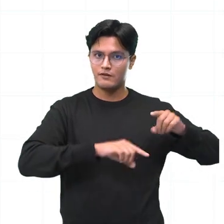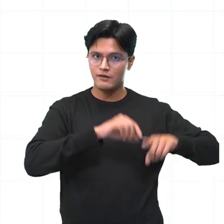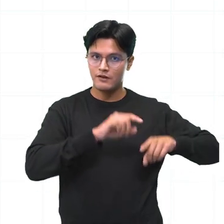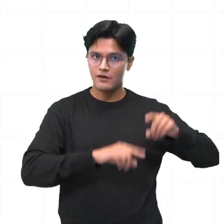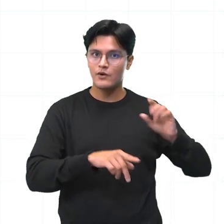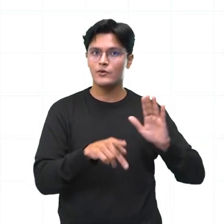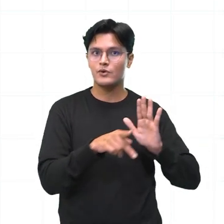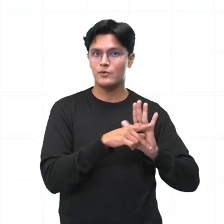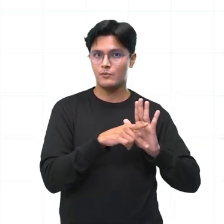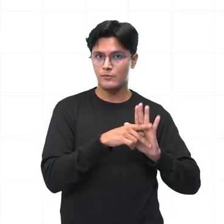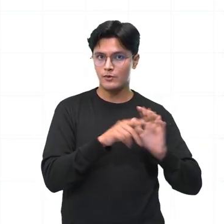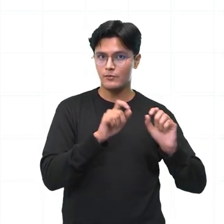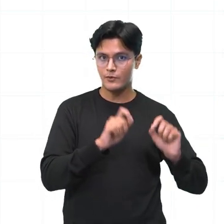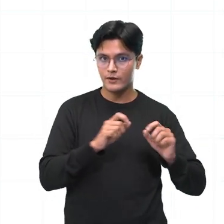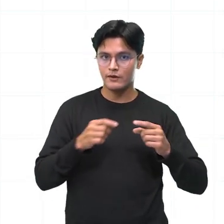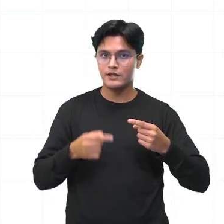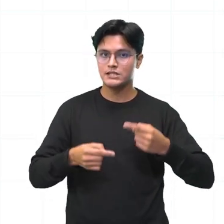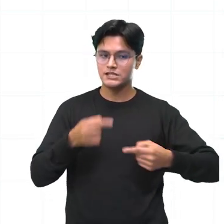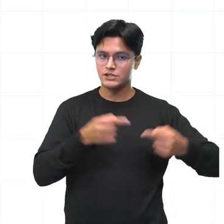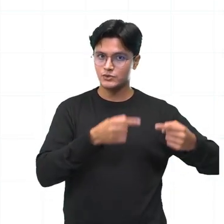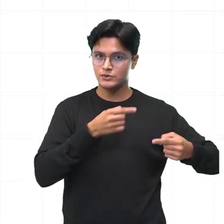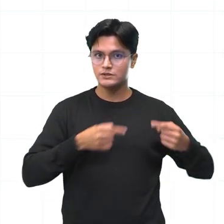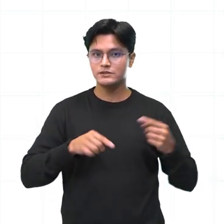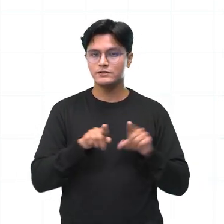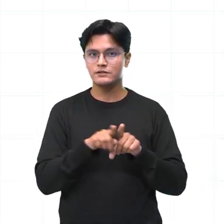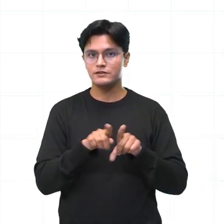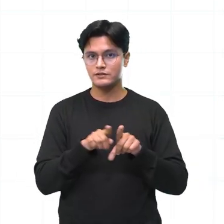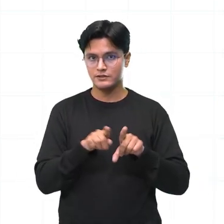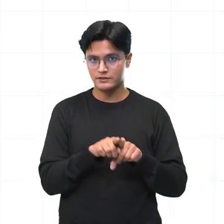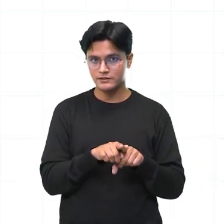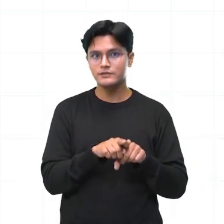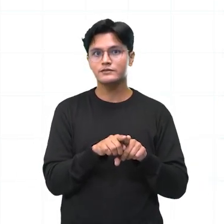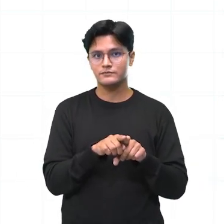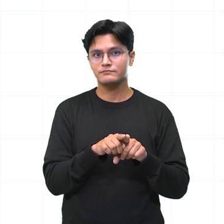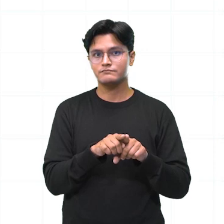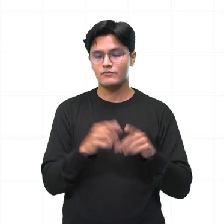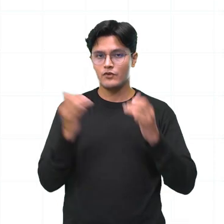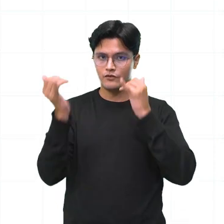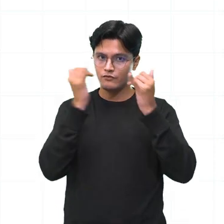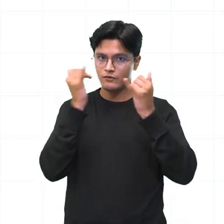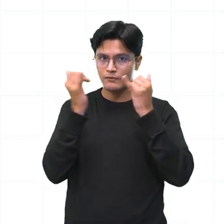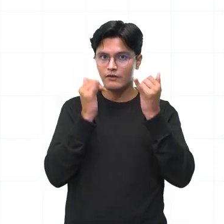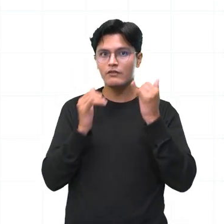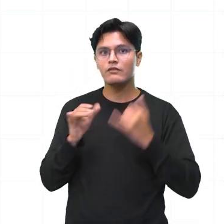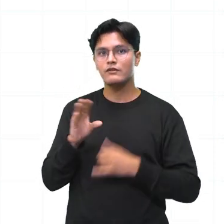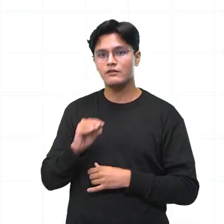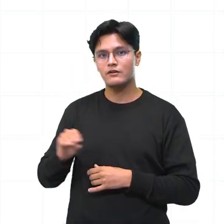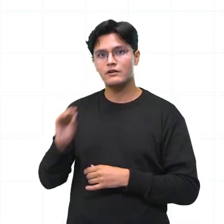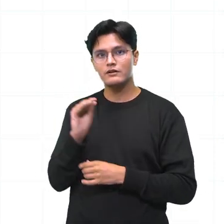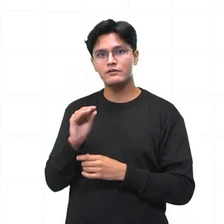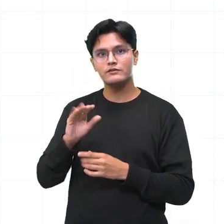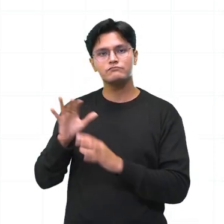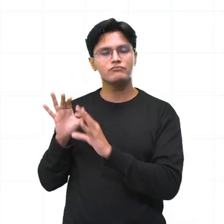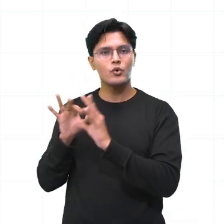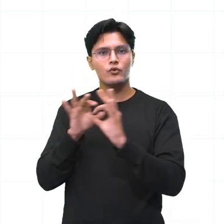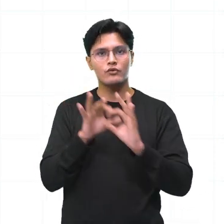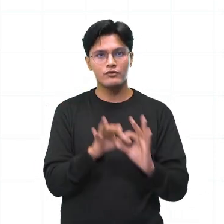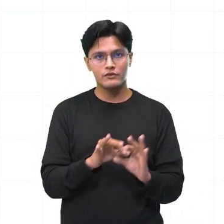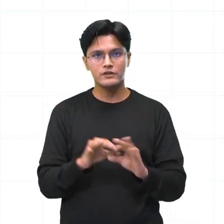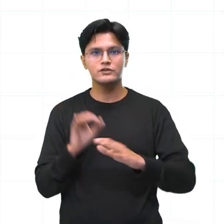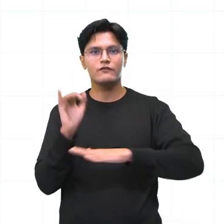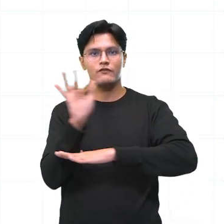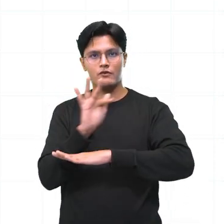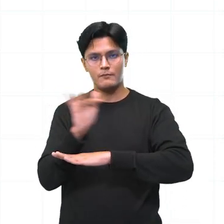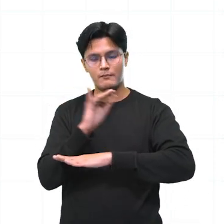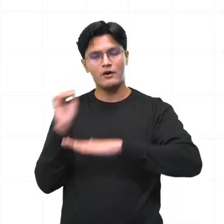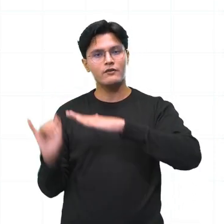constitutivos da discursividade, mensagens orais de uso contínuo em situação formal e informal,